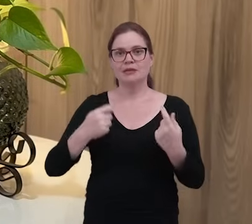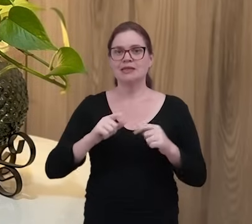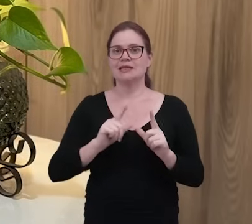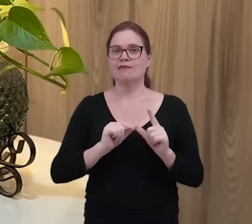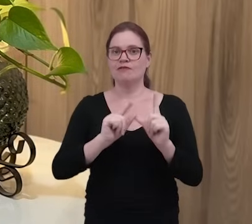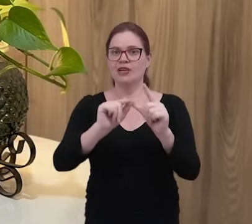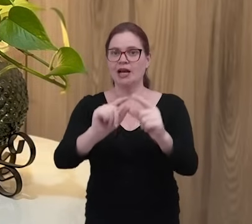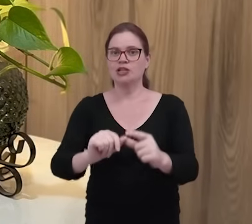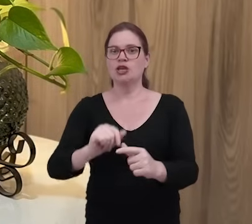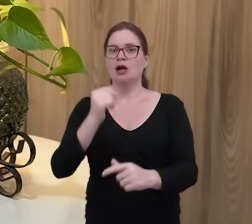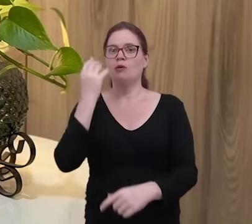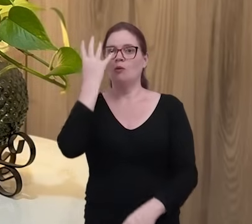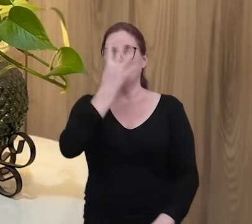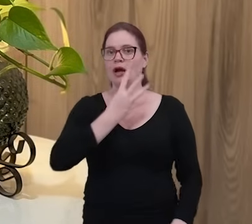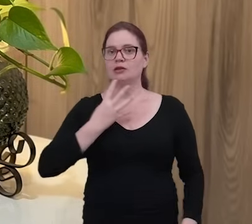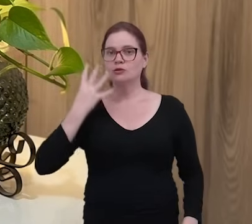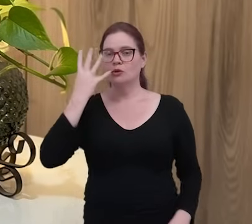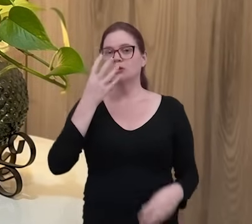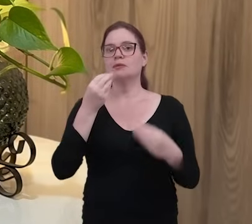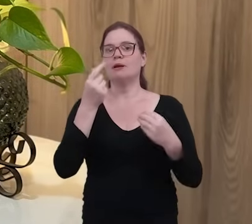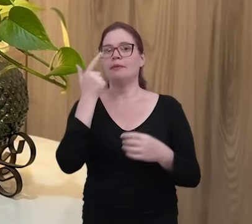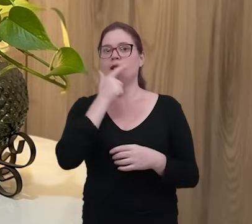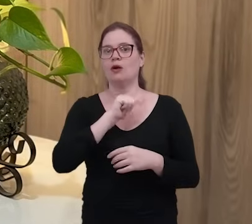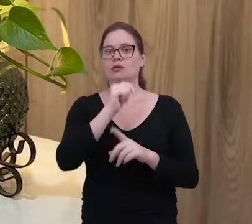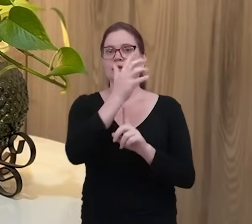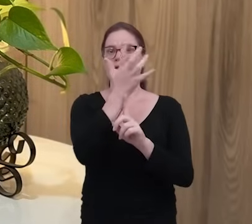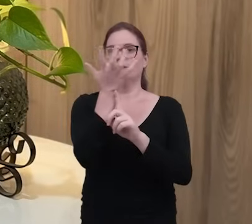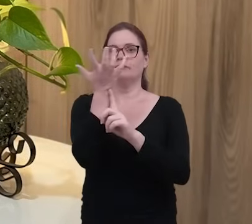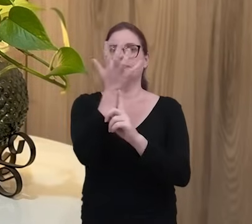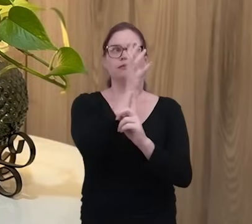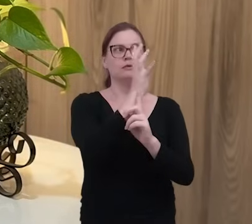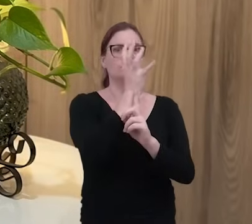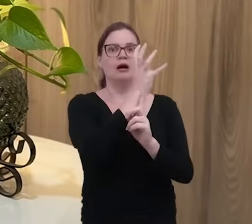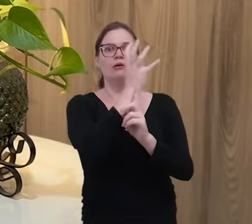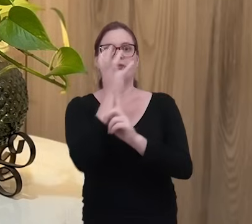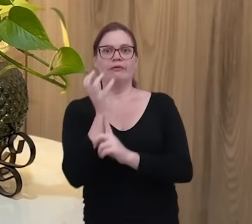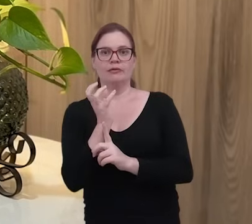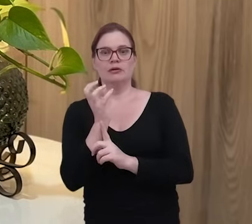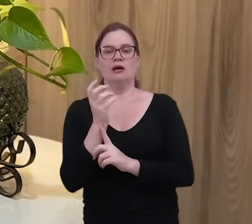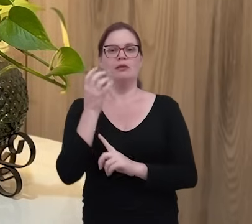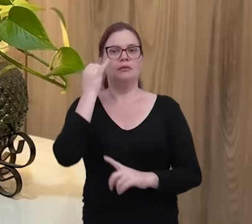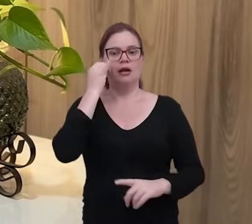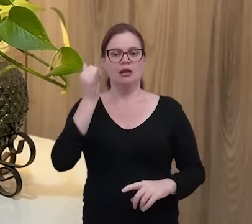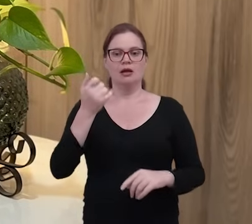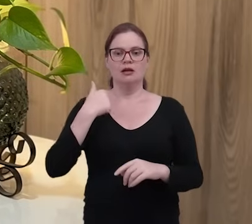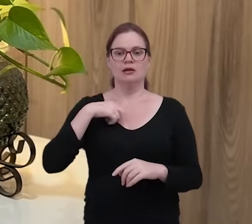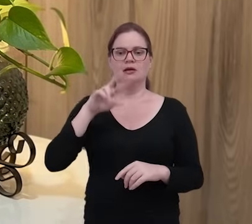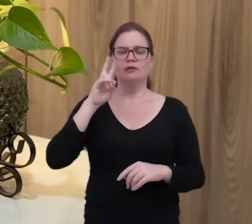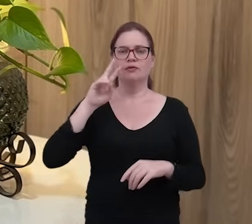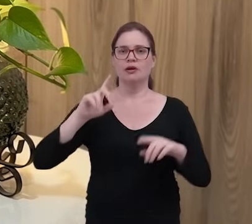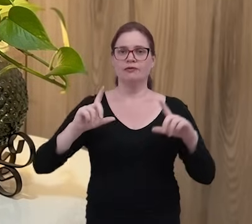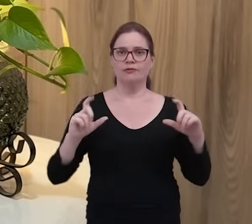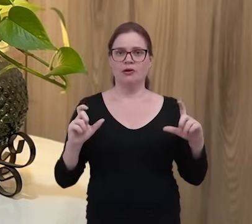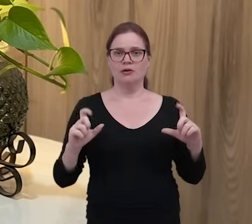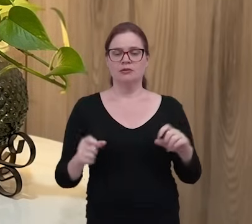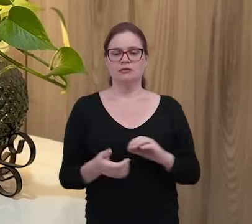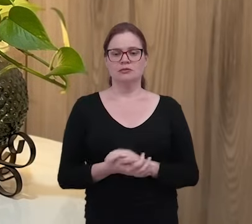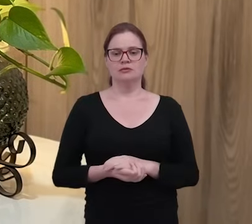4 horas para ter sinal de celular, para ouvir um seminário. Eu vi uma